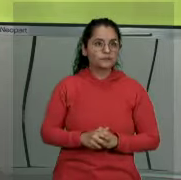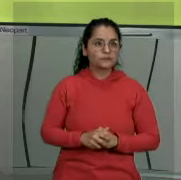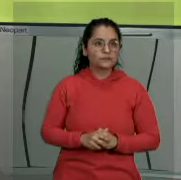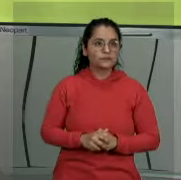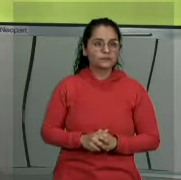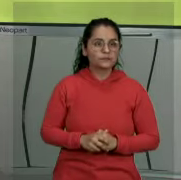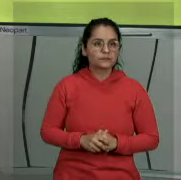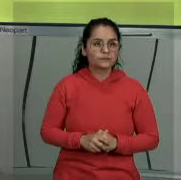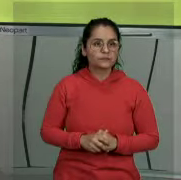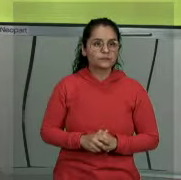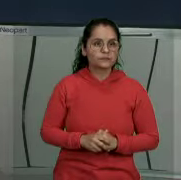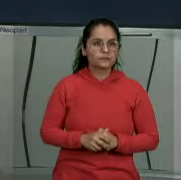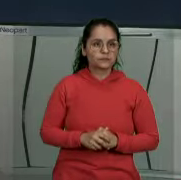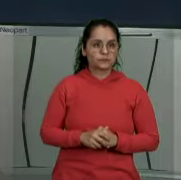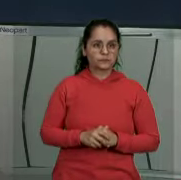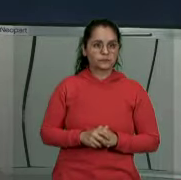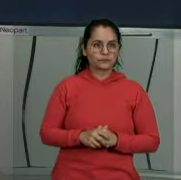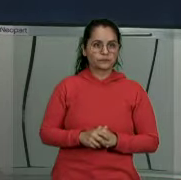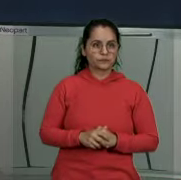aprendizagem.